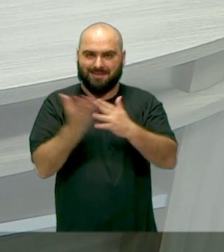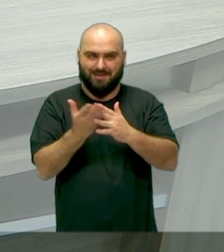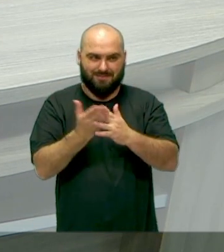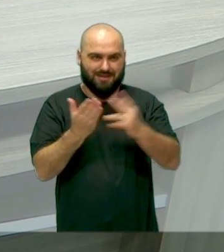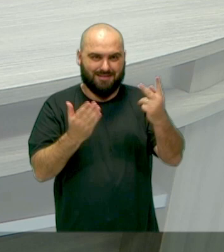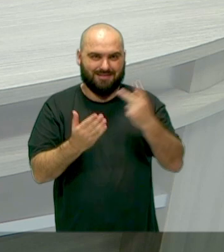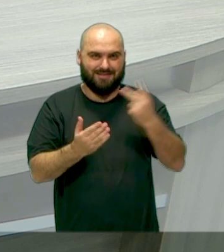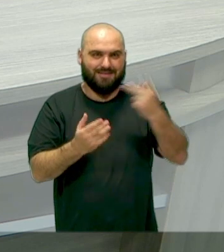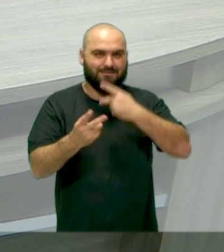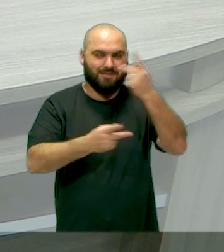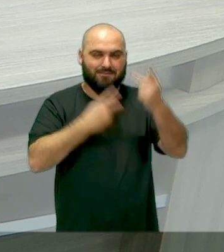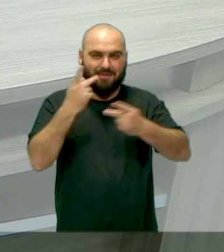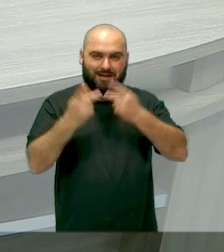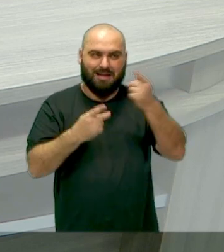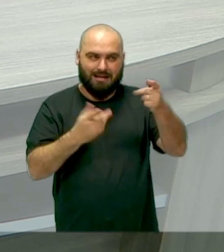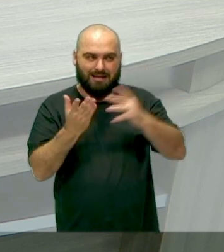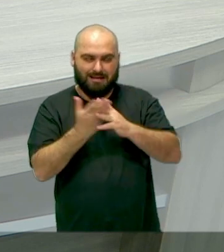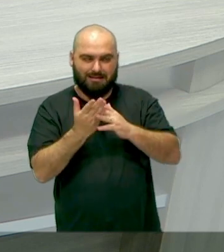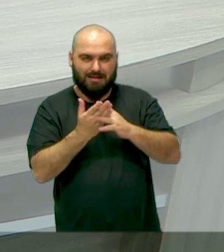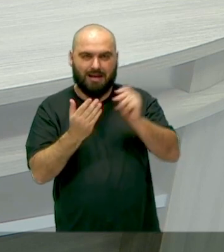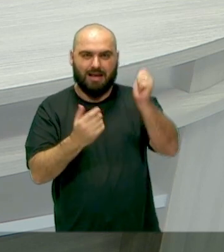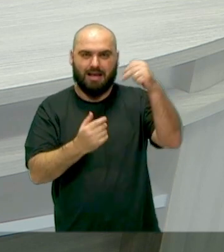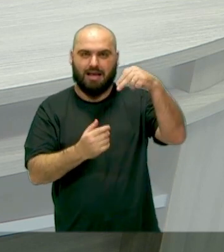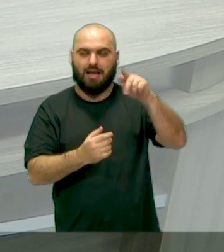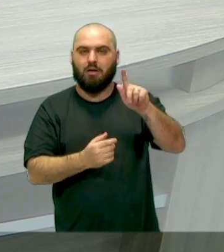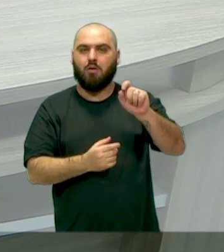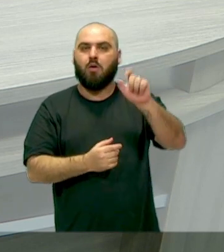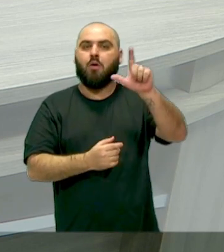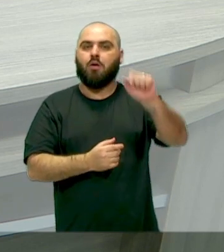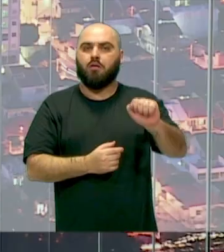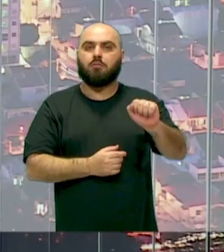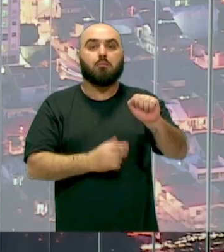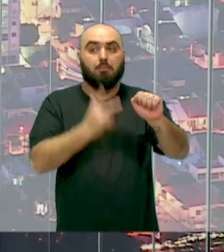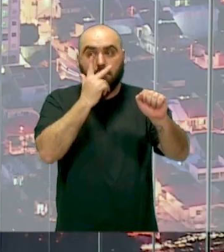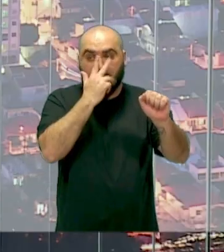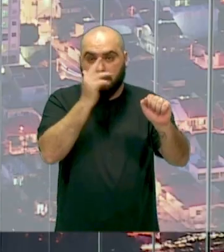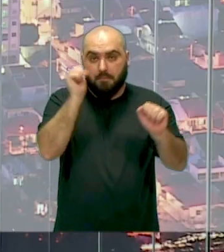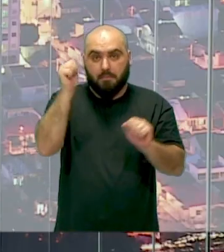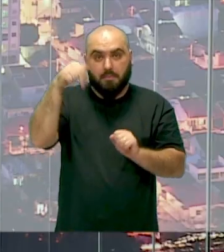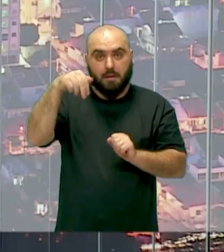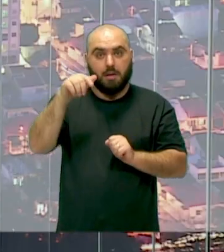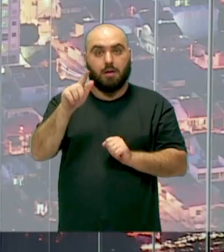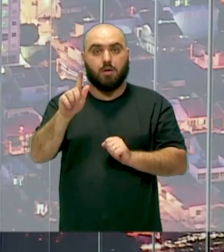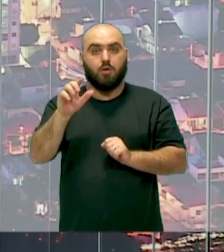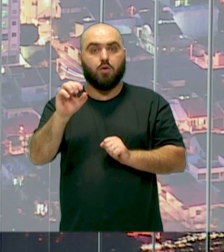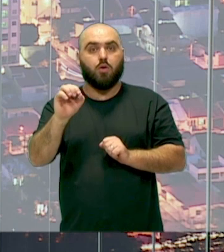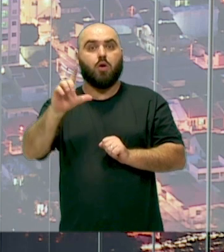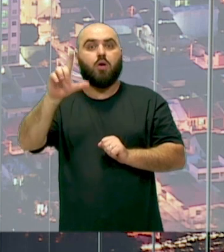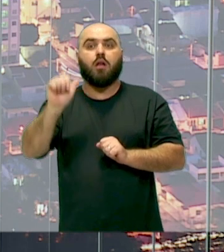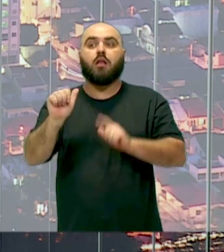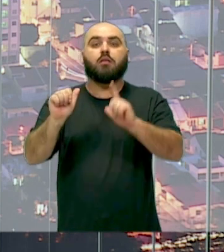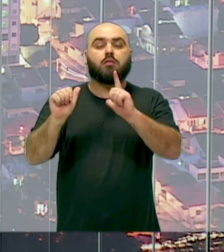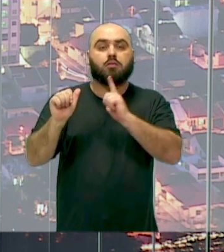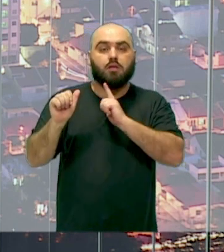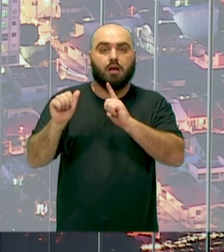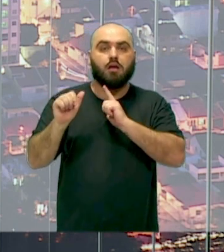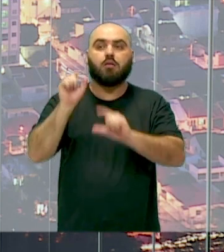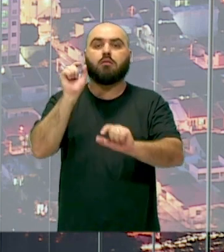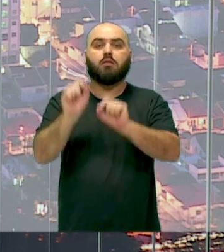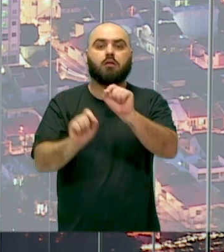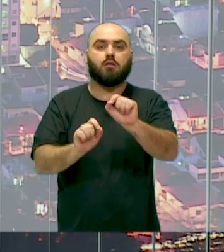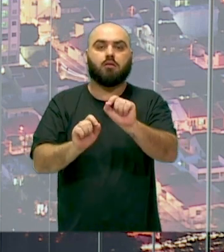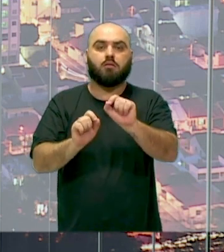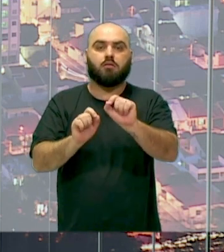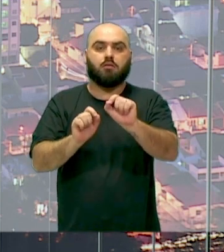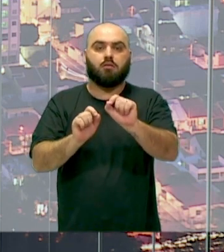agora há pouco aqui no intervalo, que Angola tem é considerado o Vale